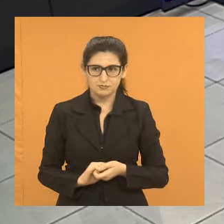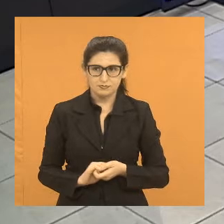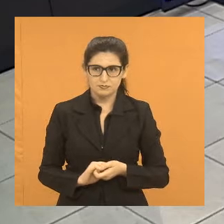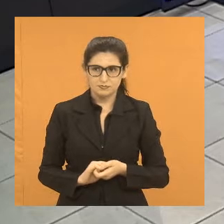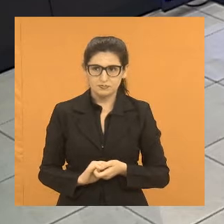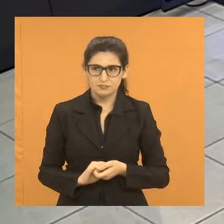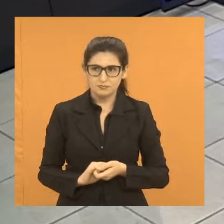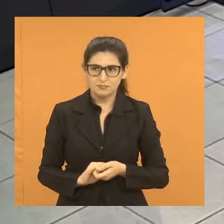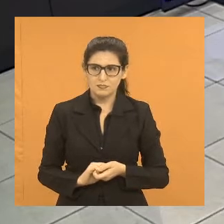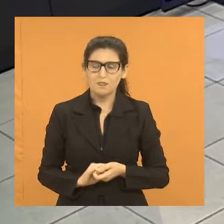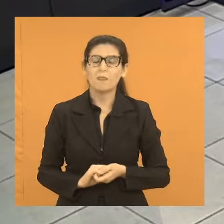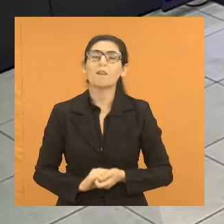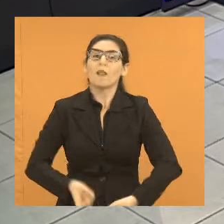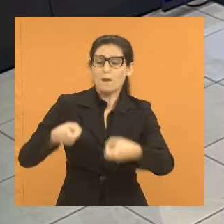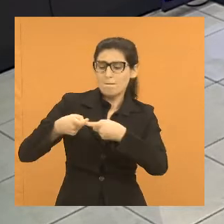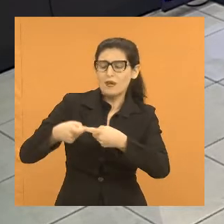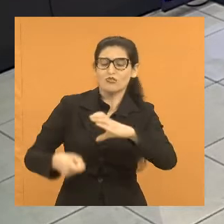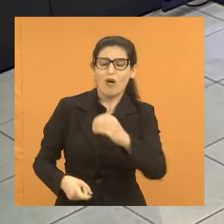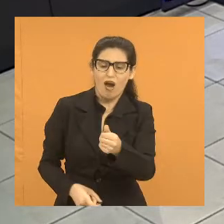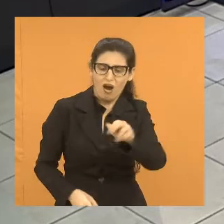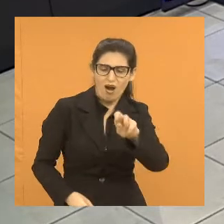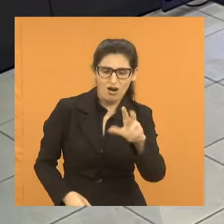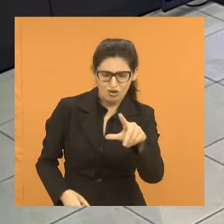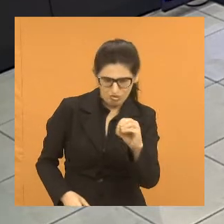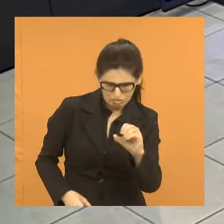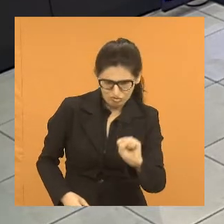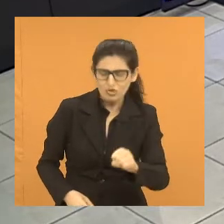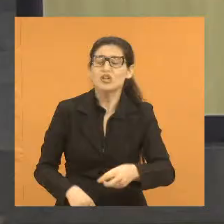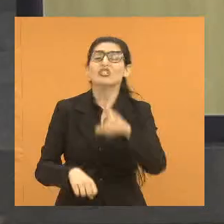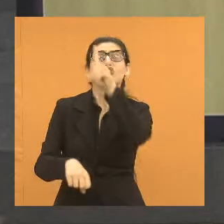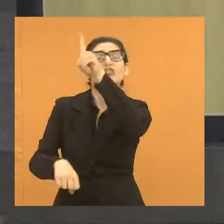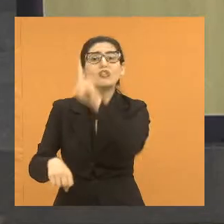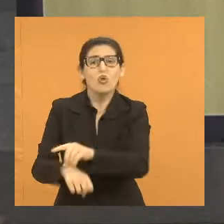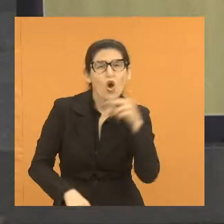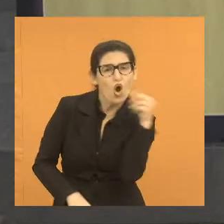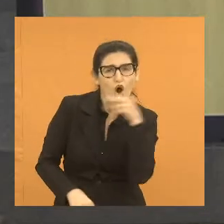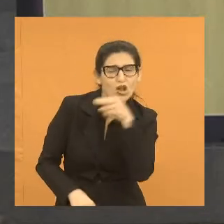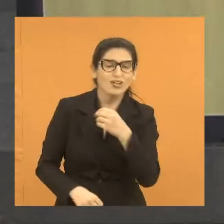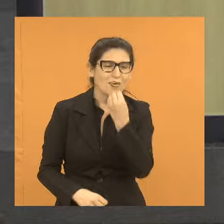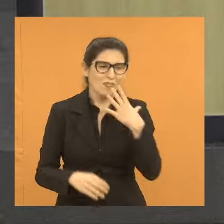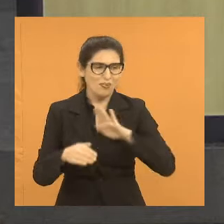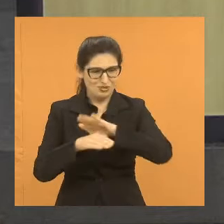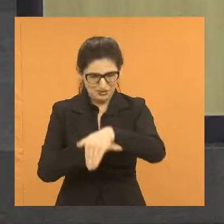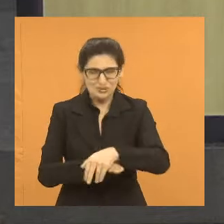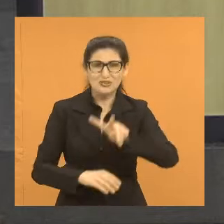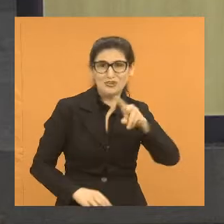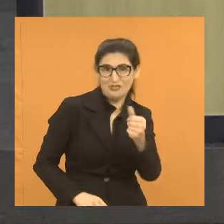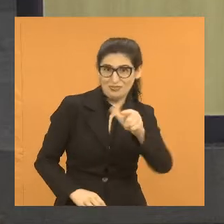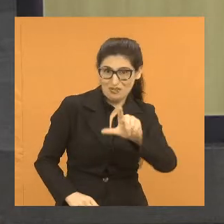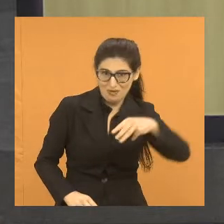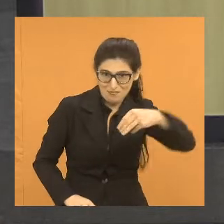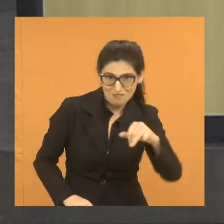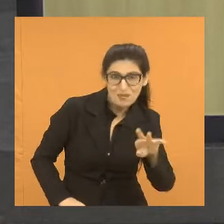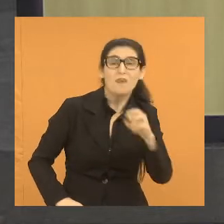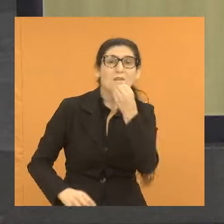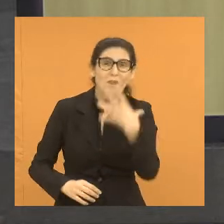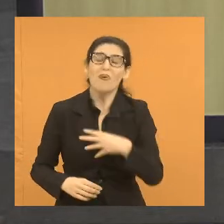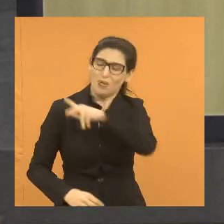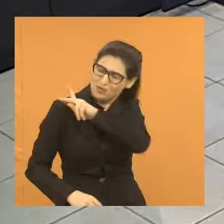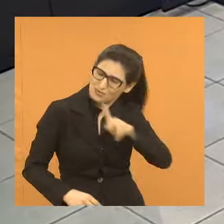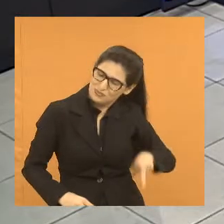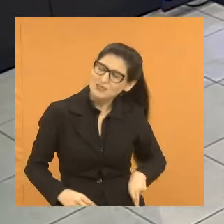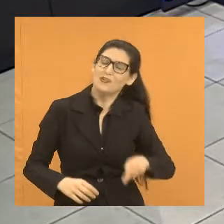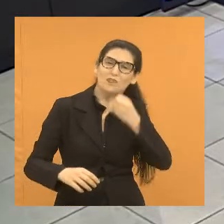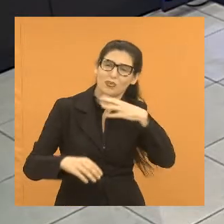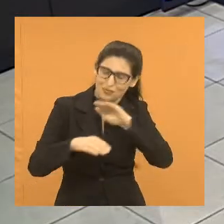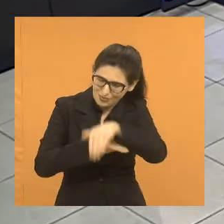Vou passar a palavra para o Dr. Carlos, diretor de urgência. Boa noite, vereador Valmir. Boa noite, vereadora Lucimar, presidente da